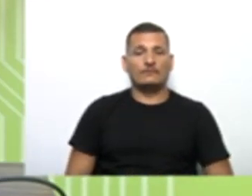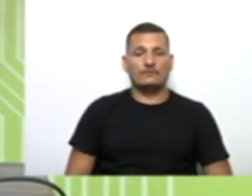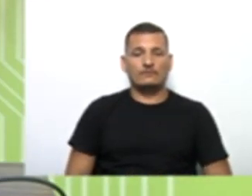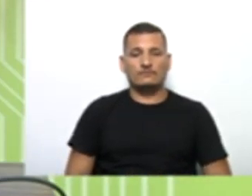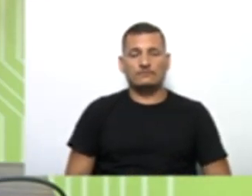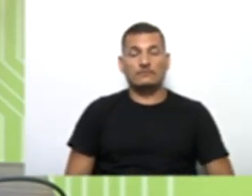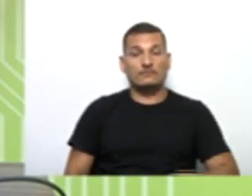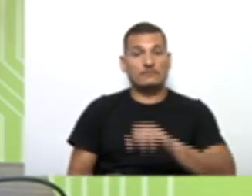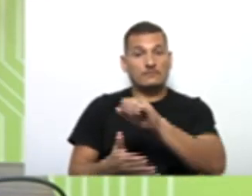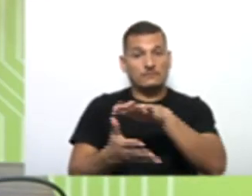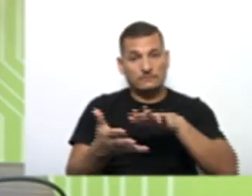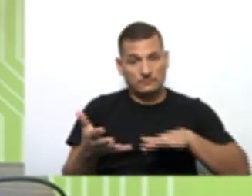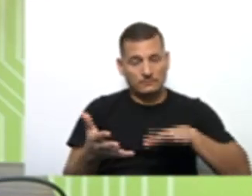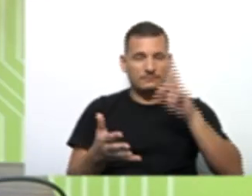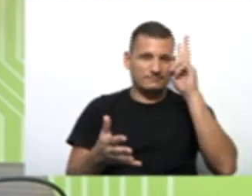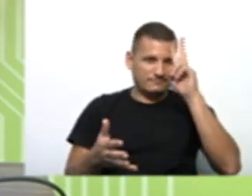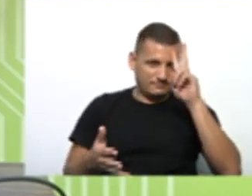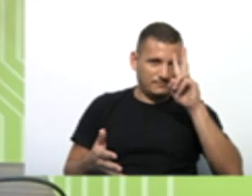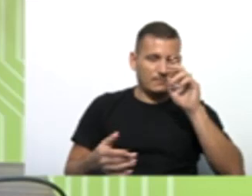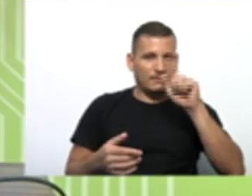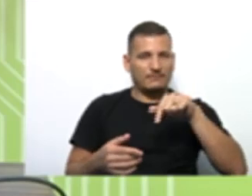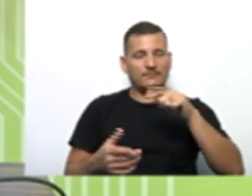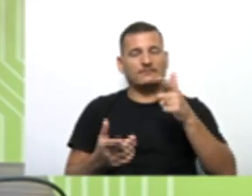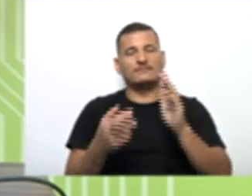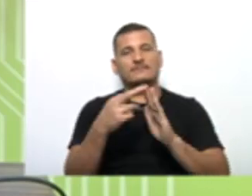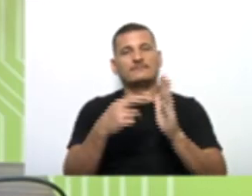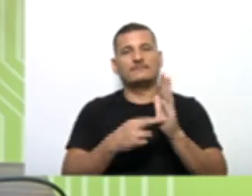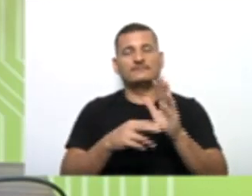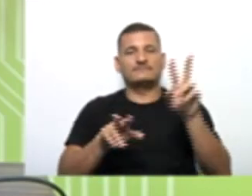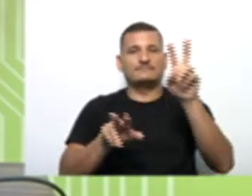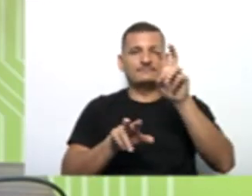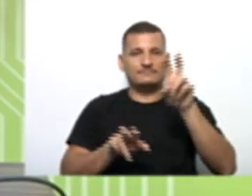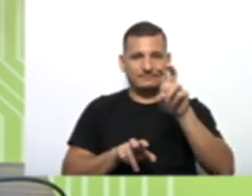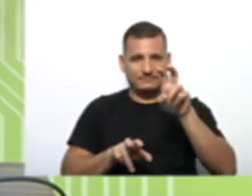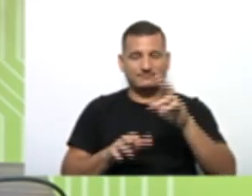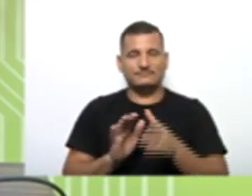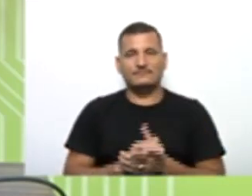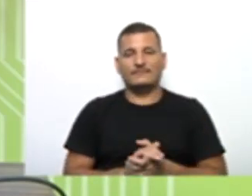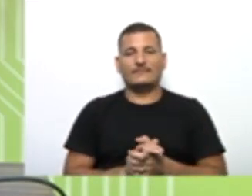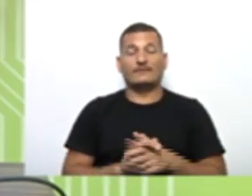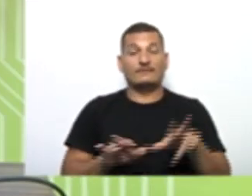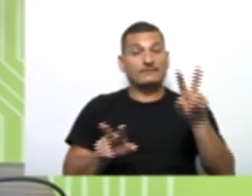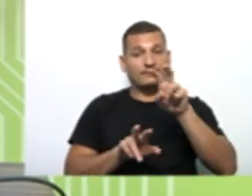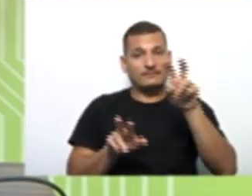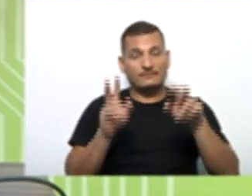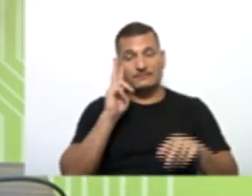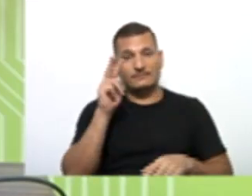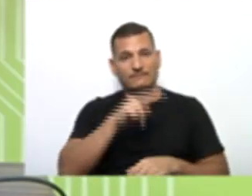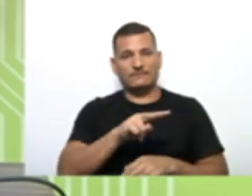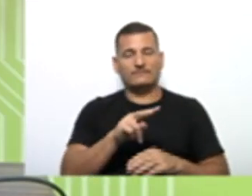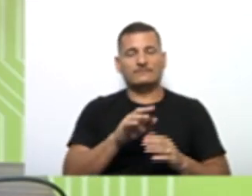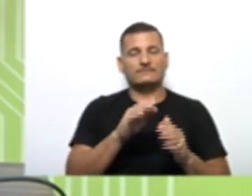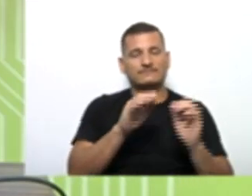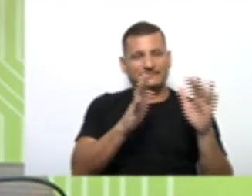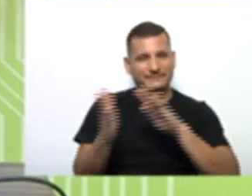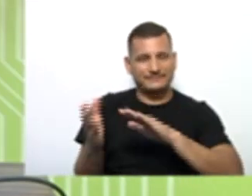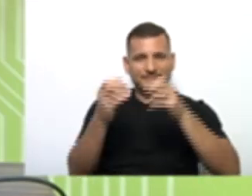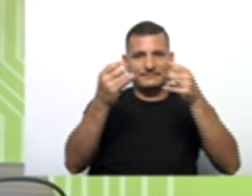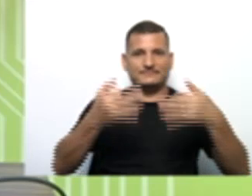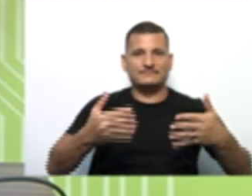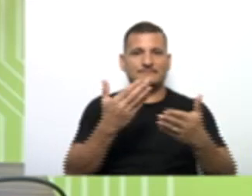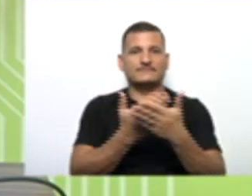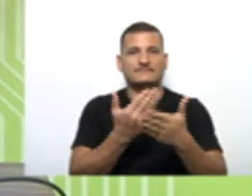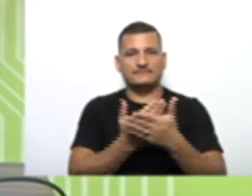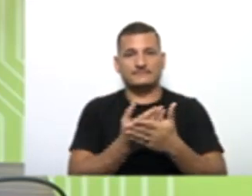atividade decorrente de uma norma, que é as citações. As citações, como nós vimos aqui durante a aula, ela